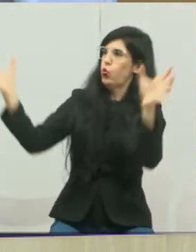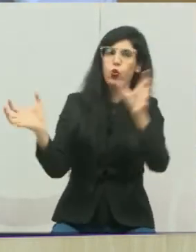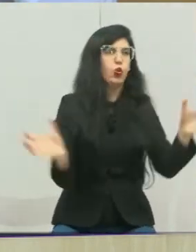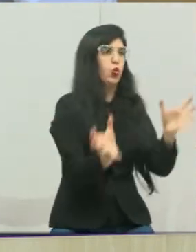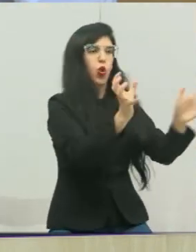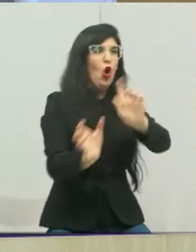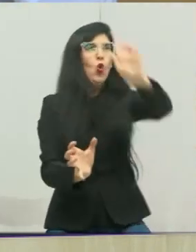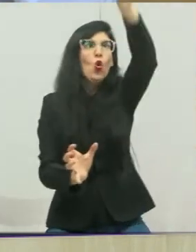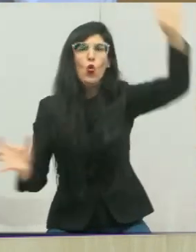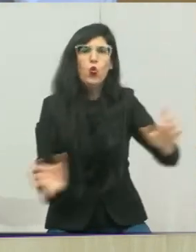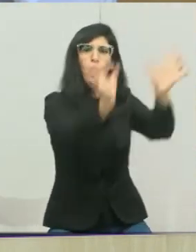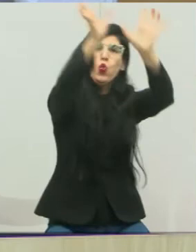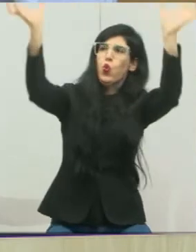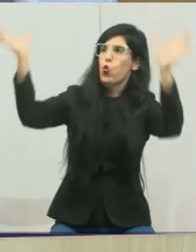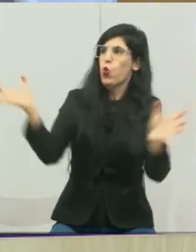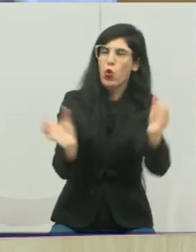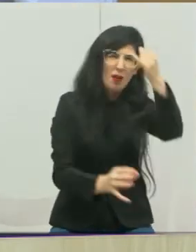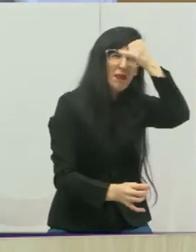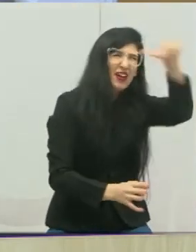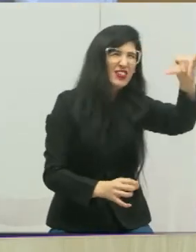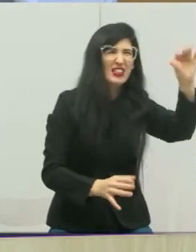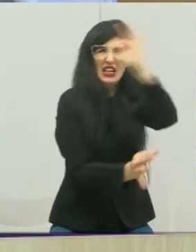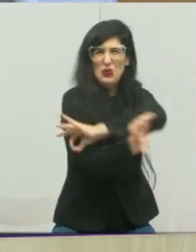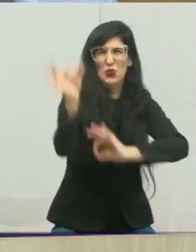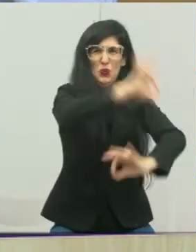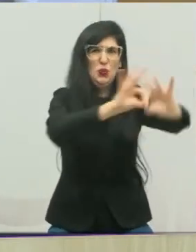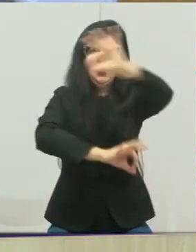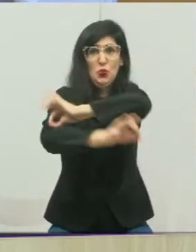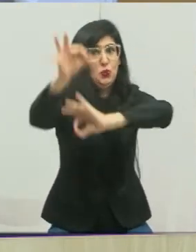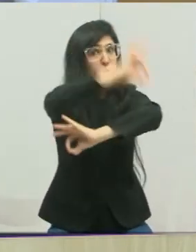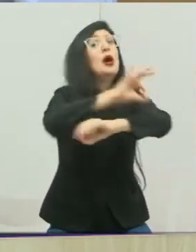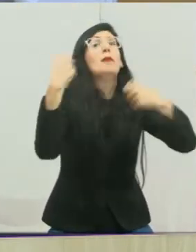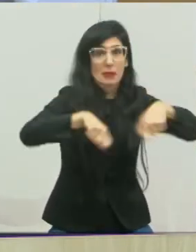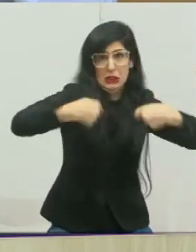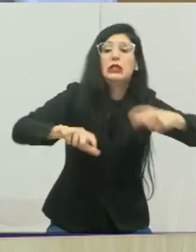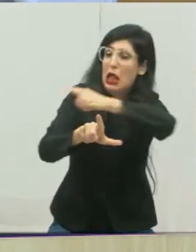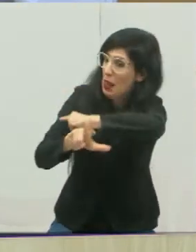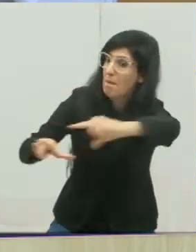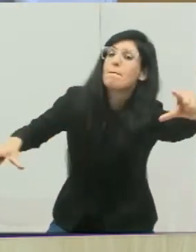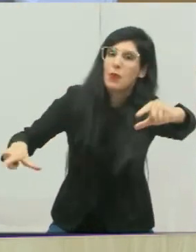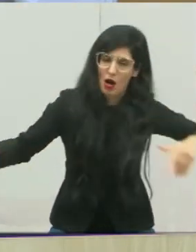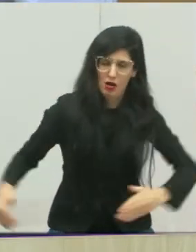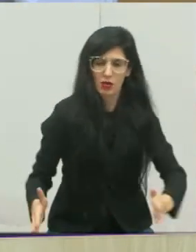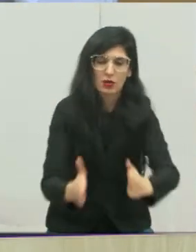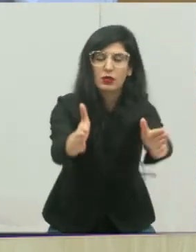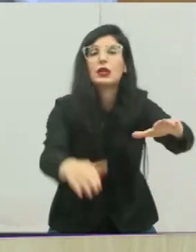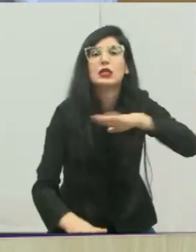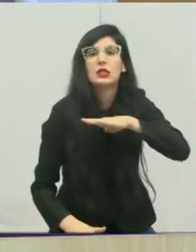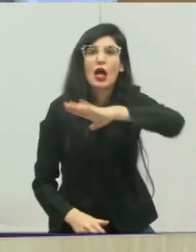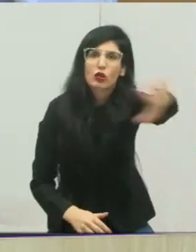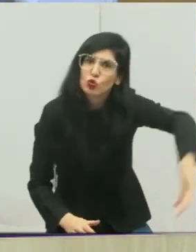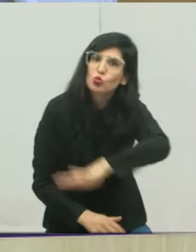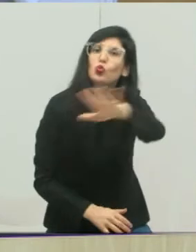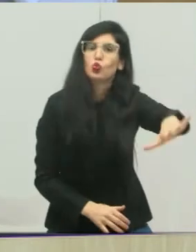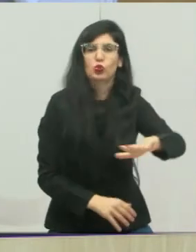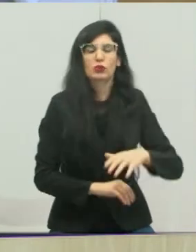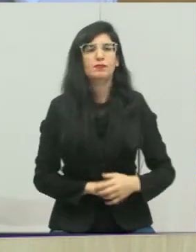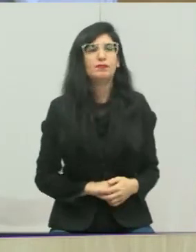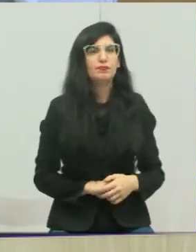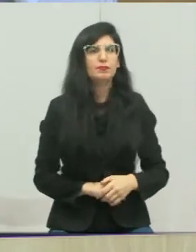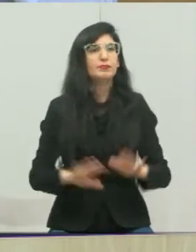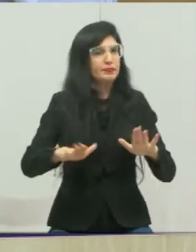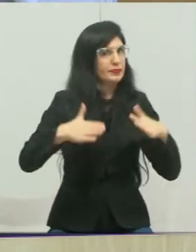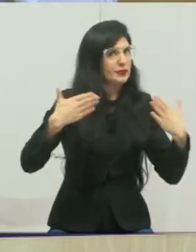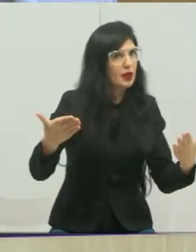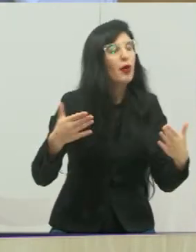Solicito a seguinte informação: apresentar cronograma de limpeza dos córregos existentes na cidade. Mesmo diante da ciência